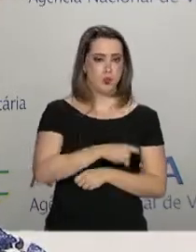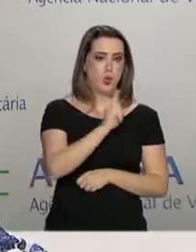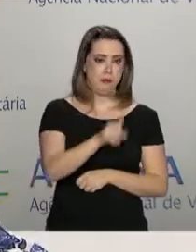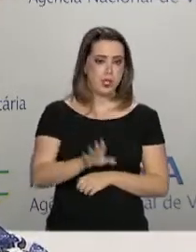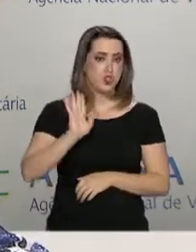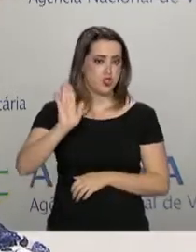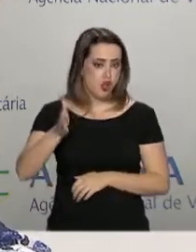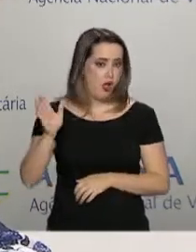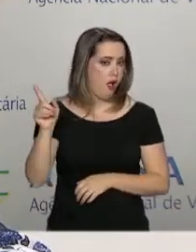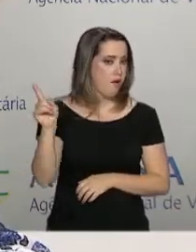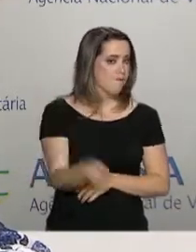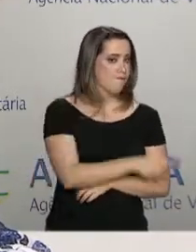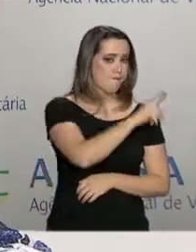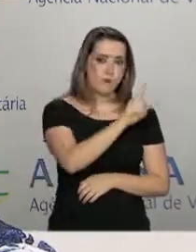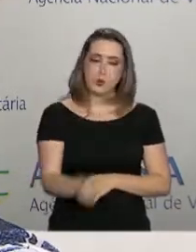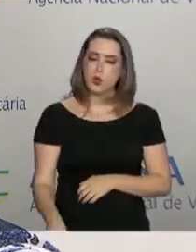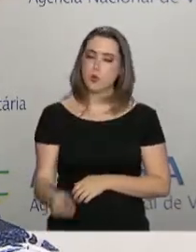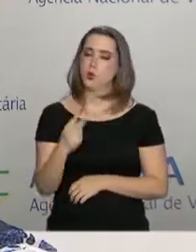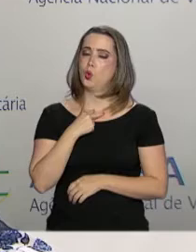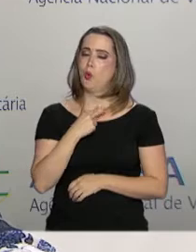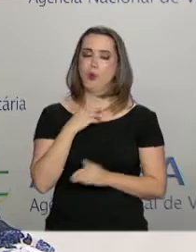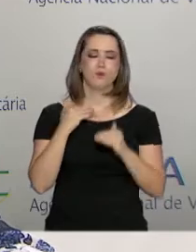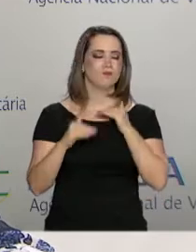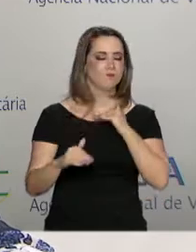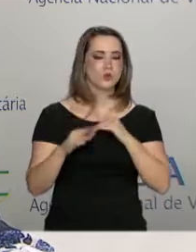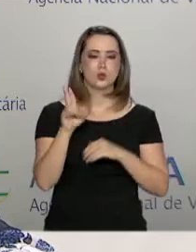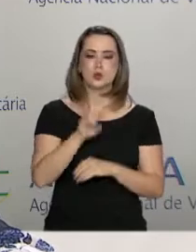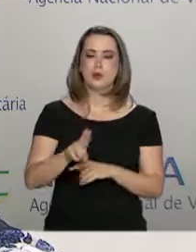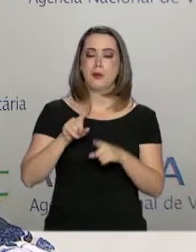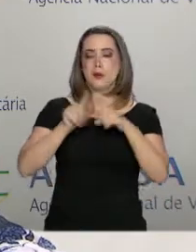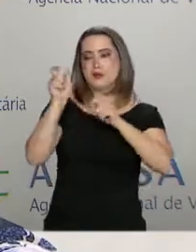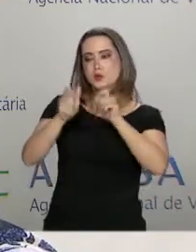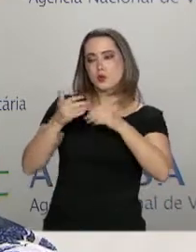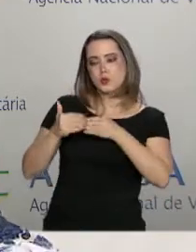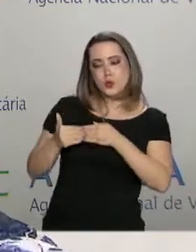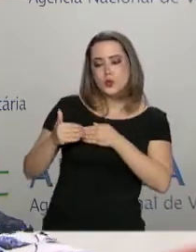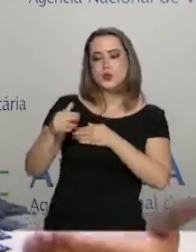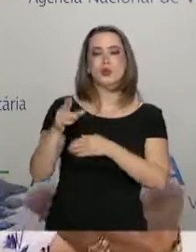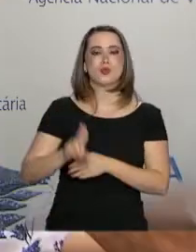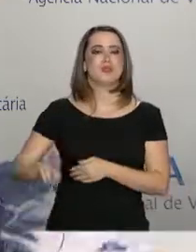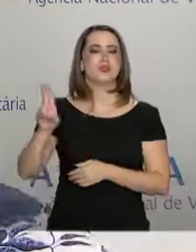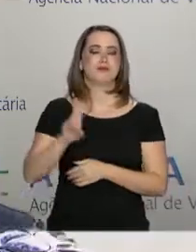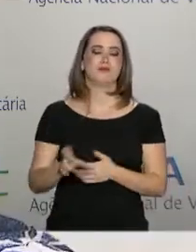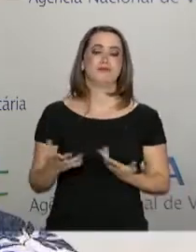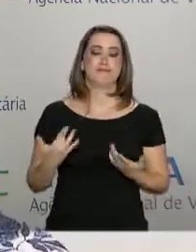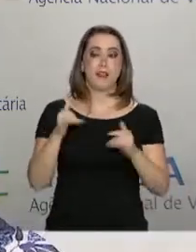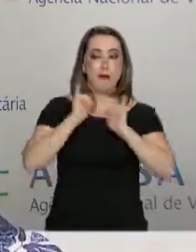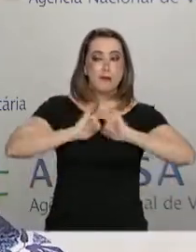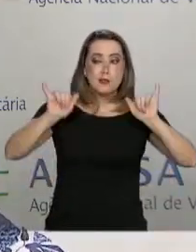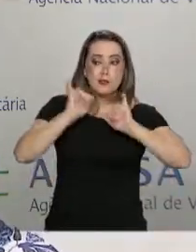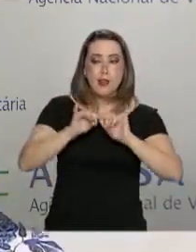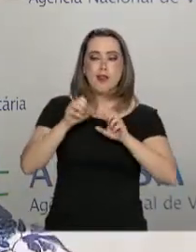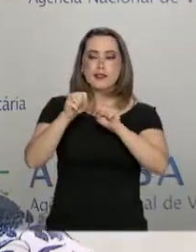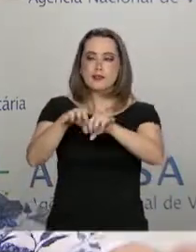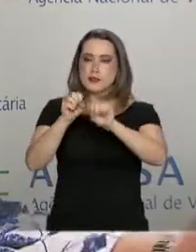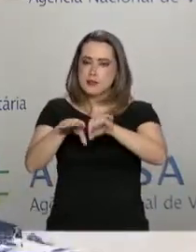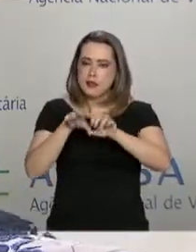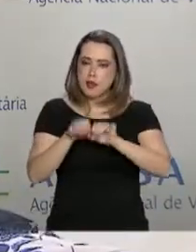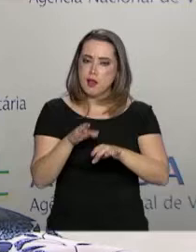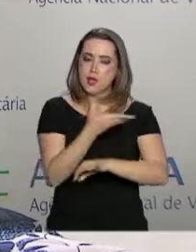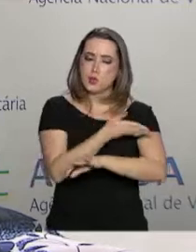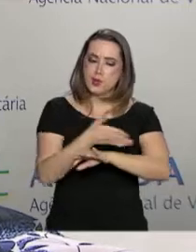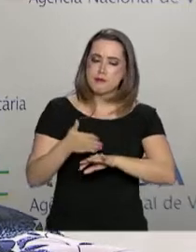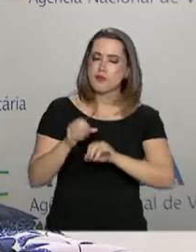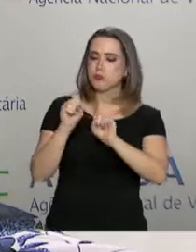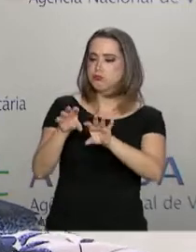proibido o a utilização e as pessoas continuam fazendo é fazer a campanha educativa tanto com os profissionais